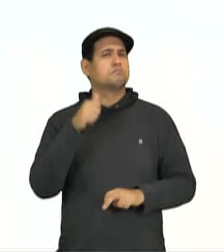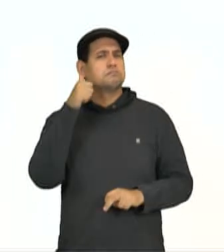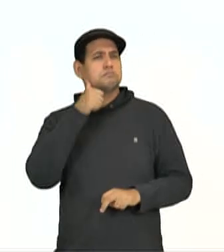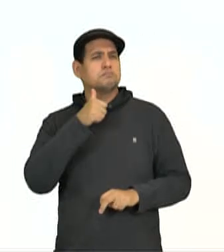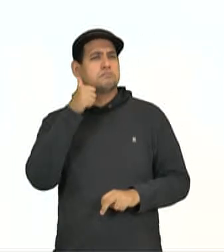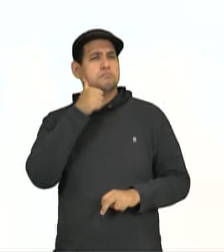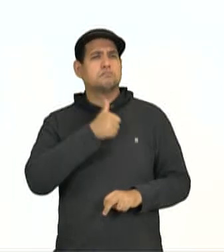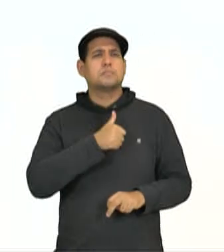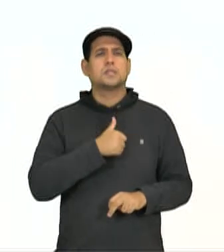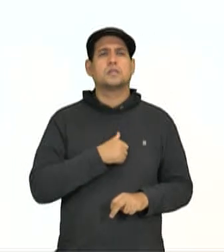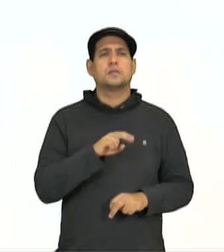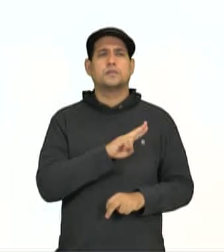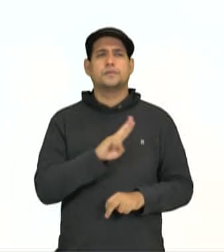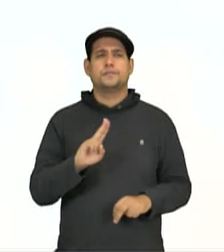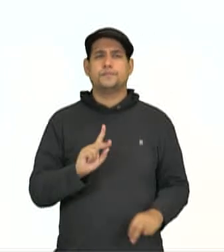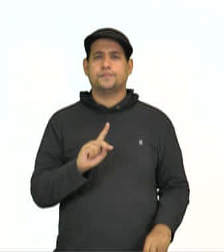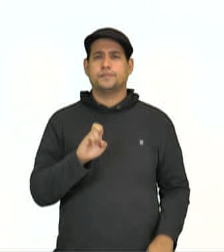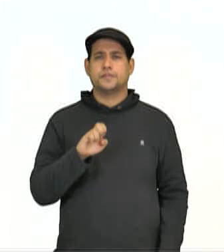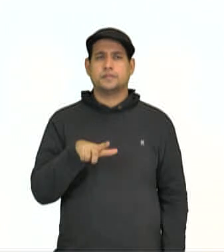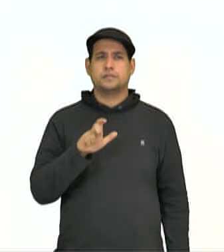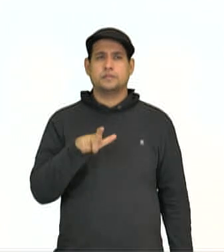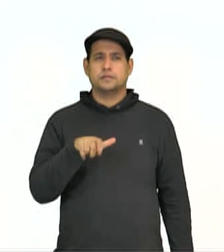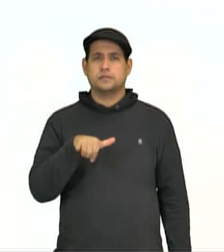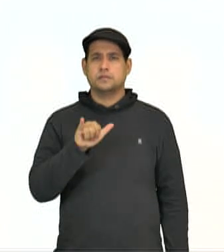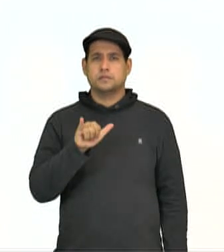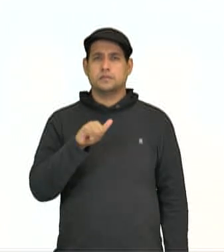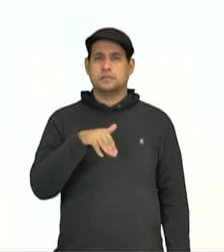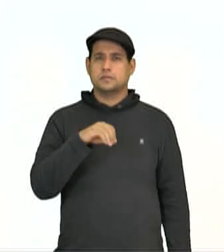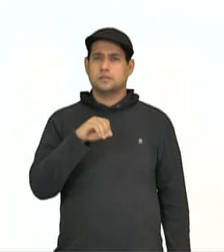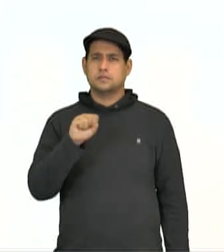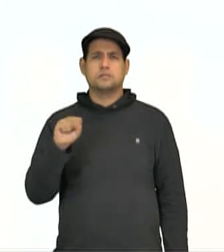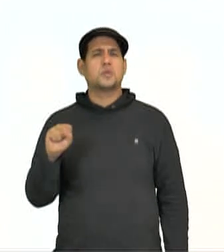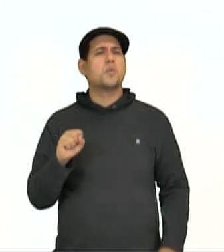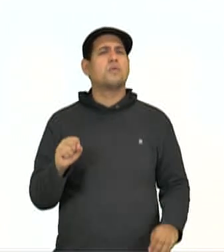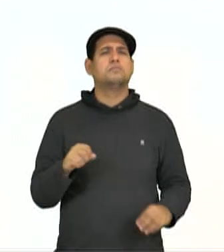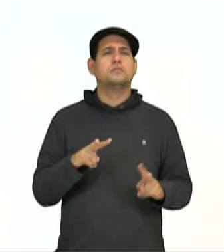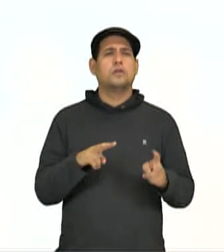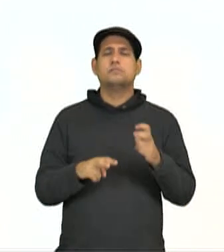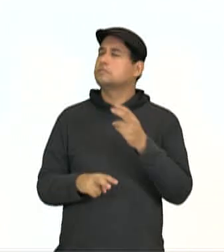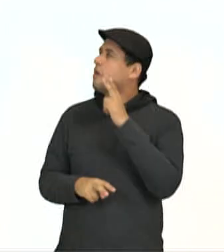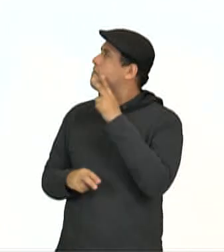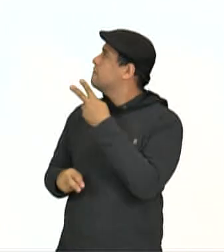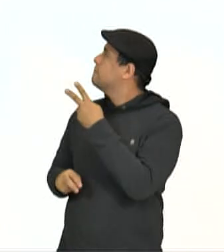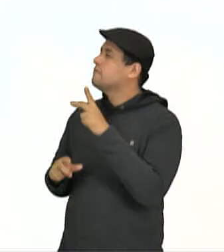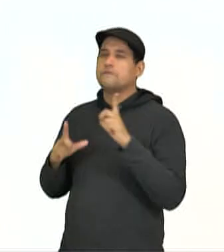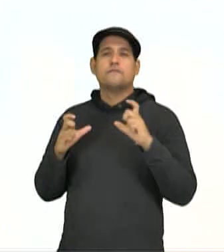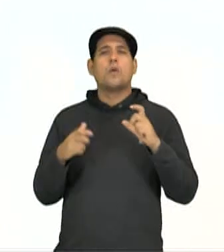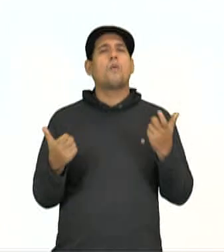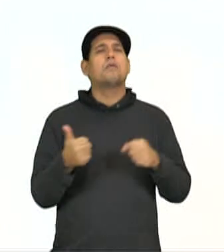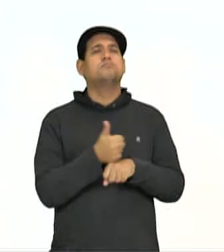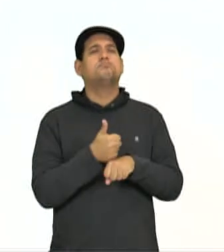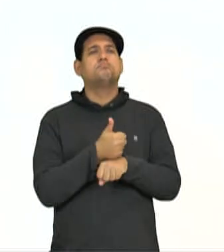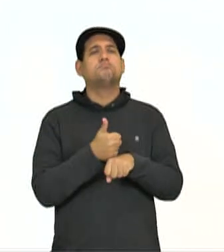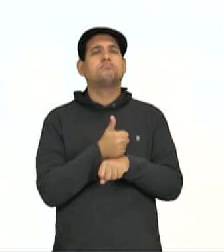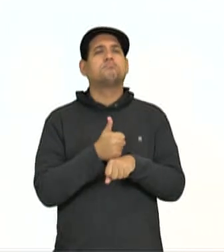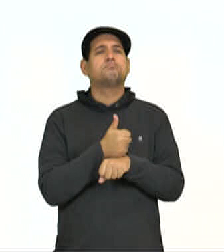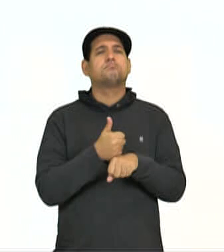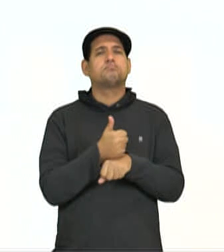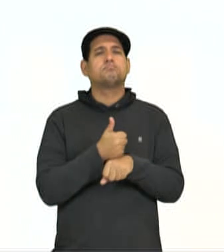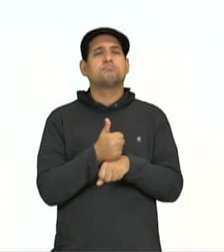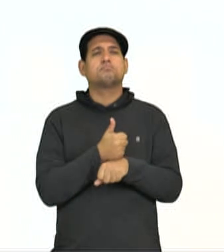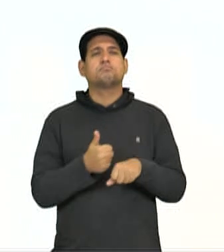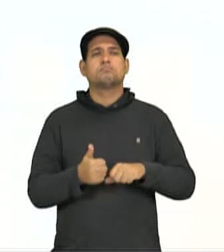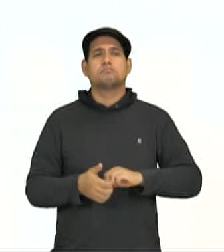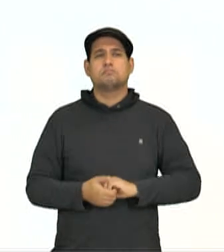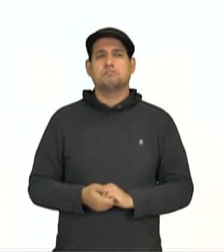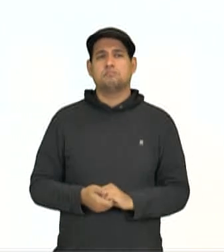Kelly Moss. Olha para a foto dela e qual é a profissão dela representada pela foto de acordo com as